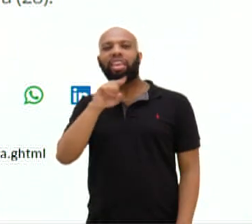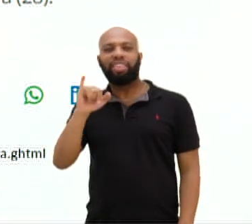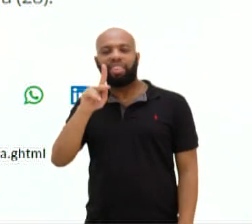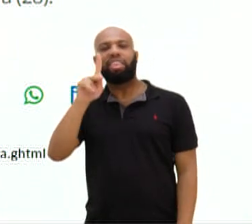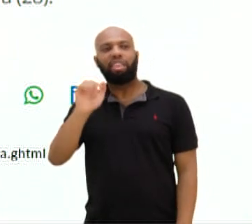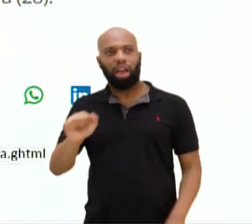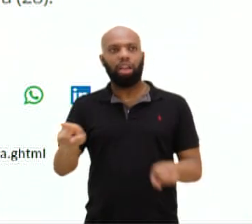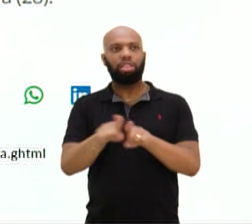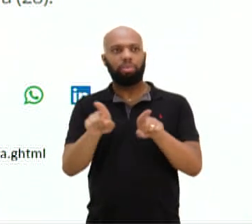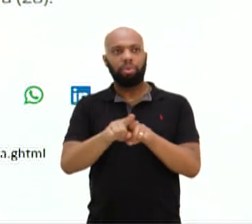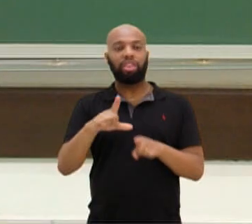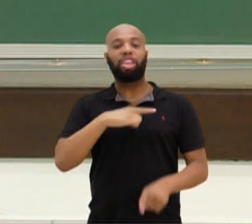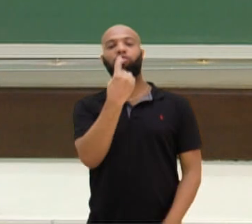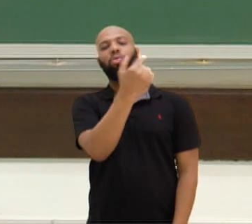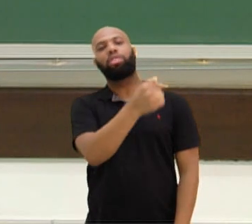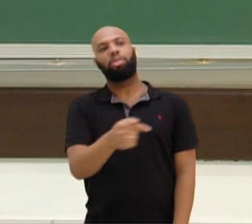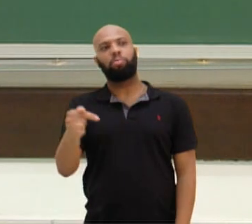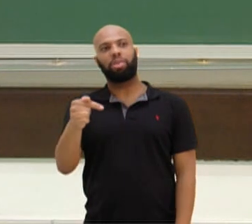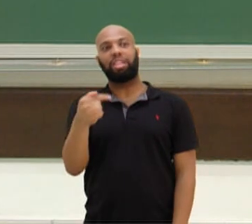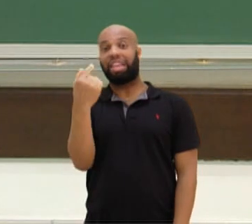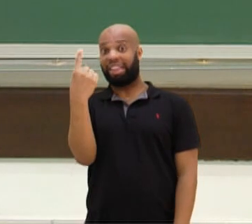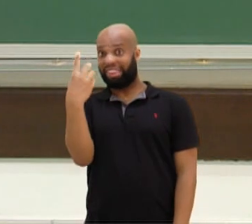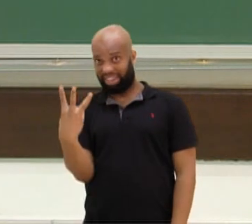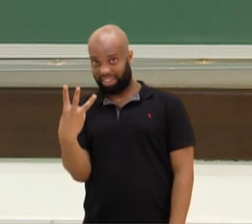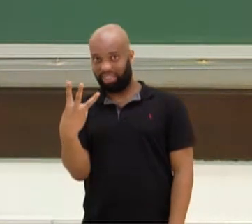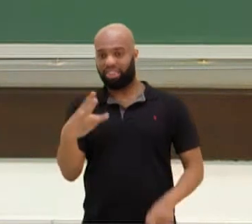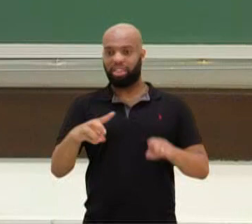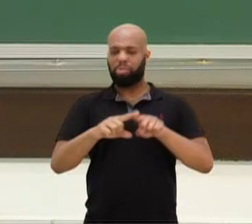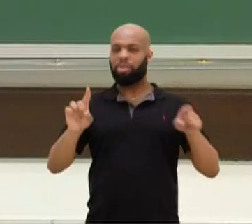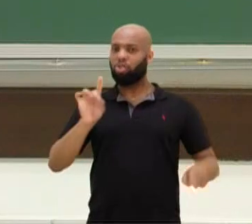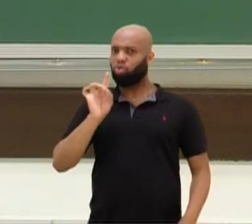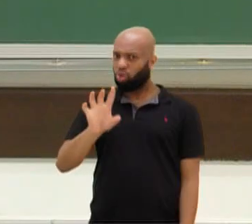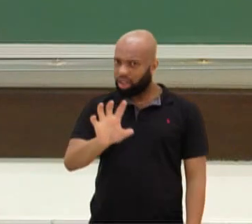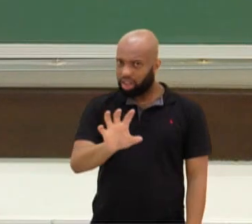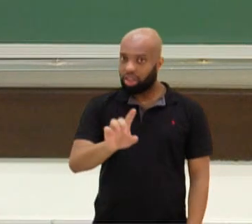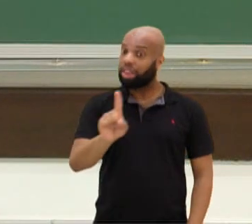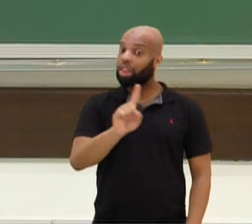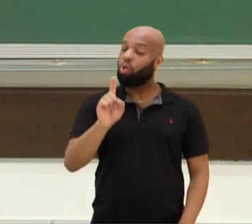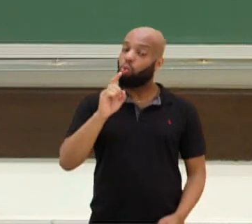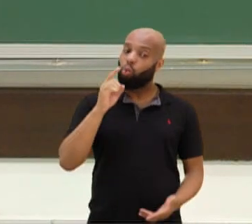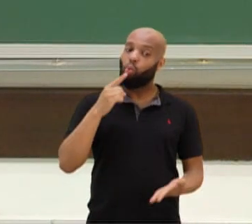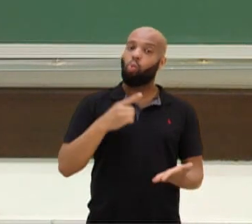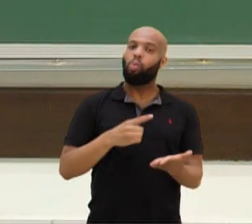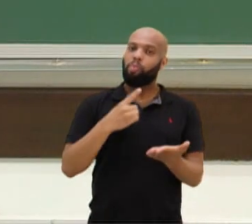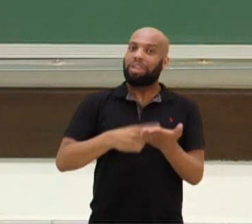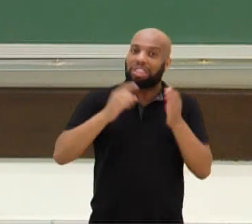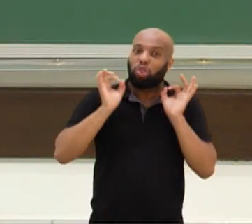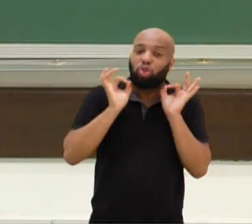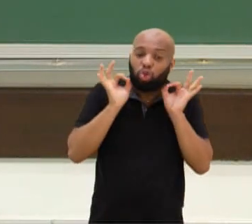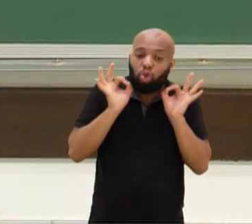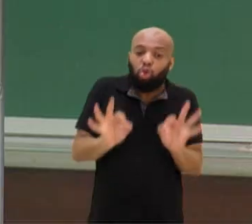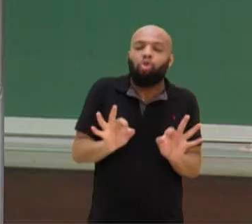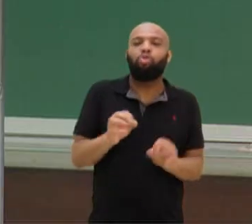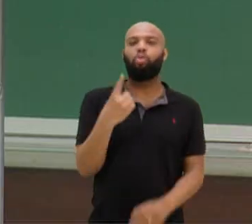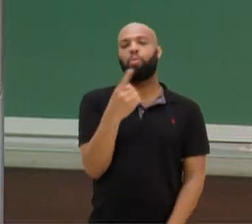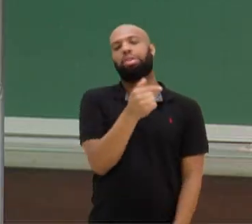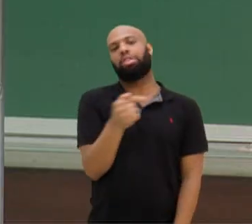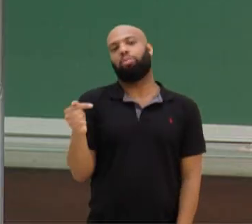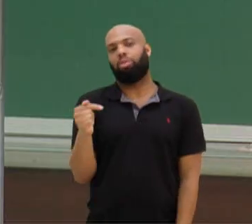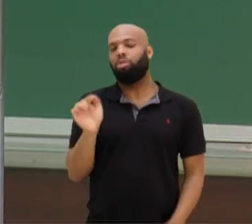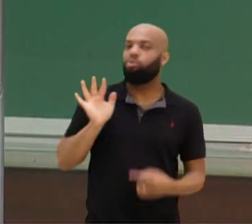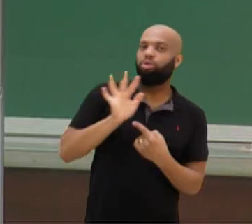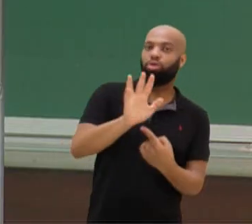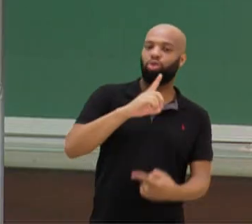que ele só tenha 3 casos de Zika. Quer dizer que isso foi confirmado em uma semana, tá? Então, a gente tem